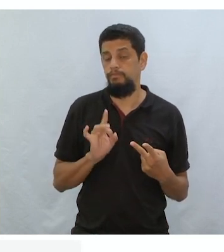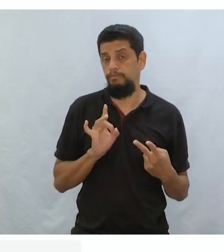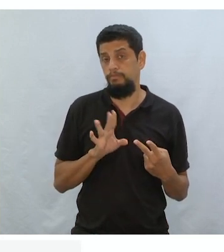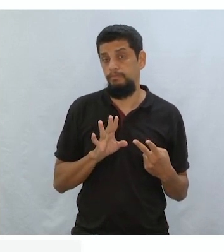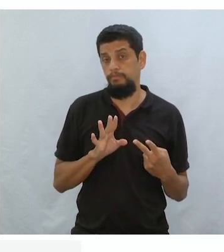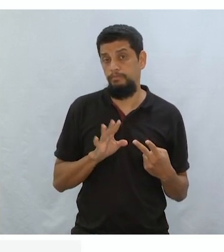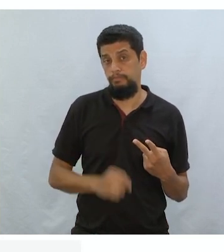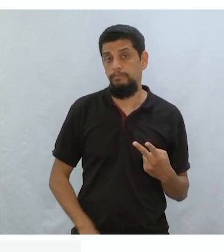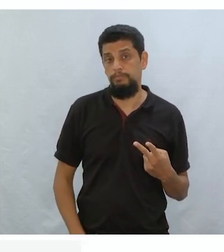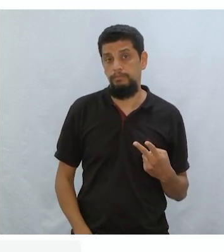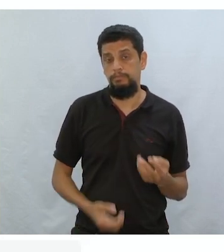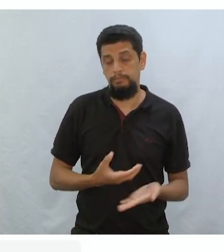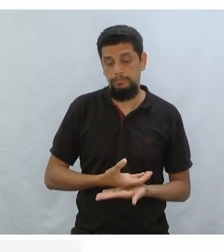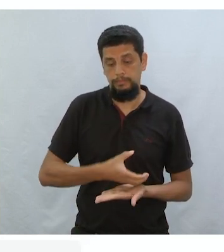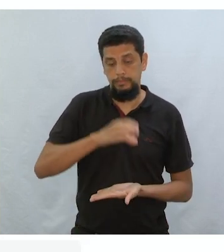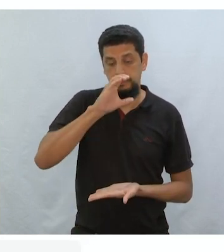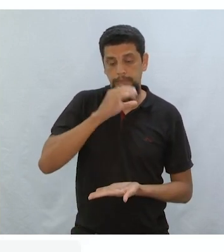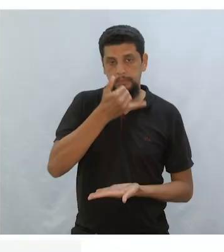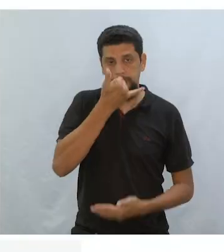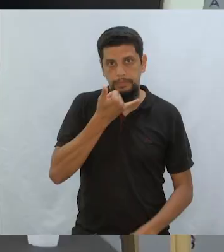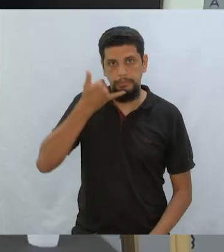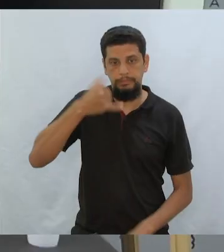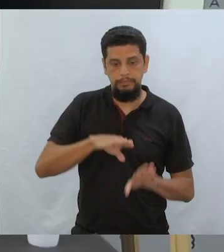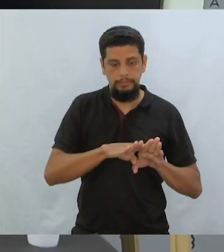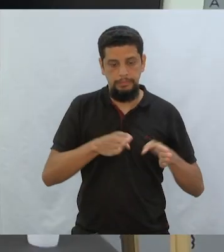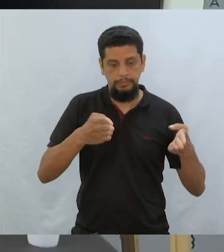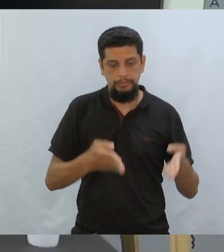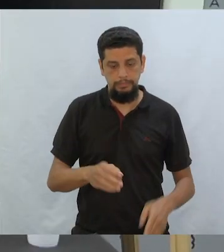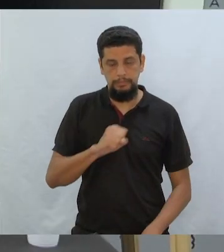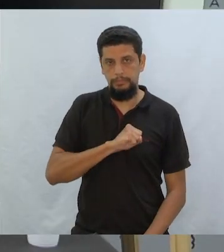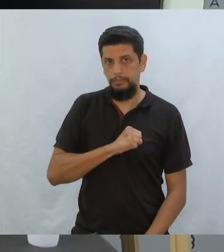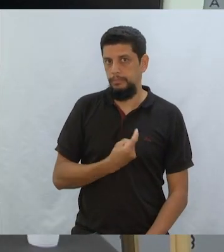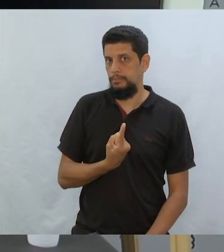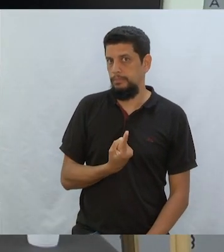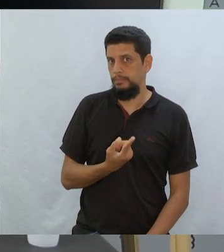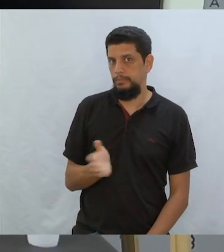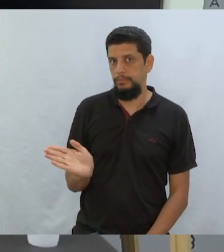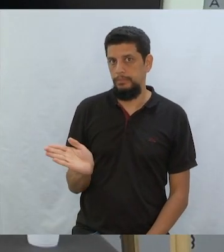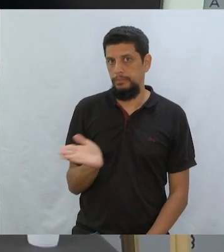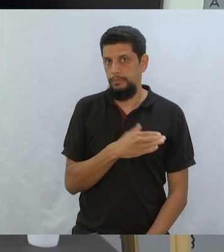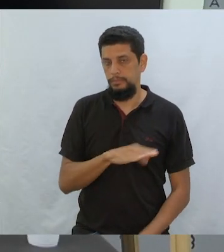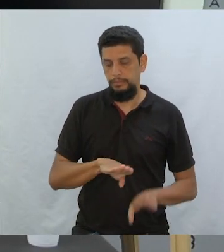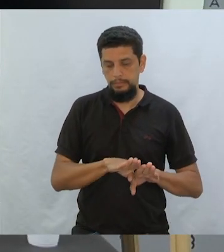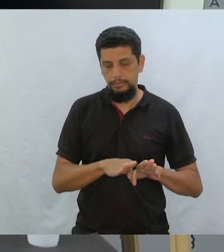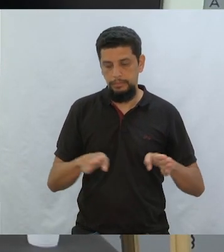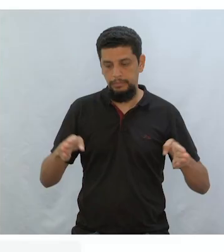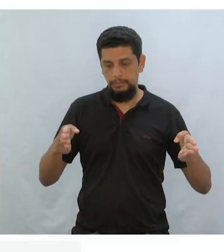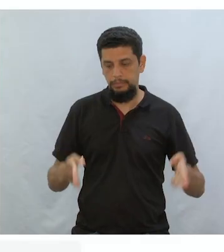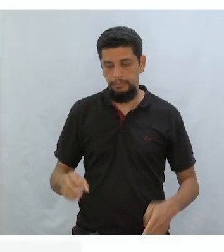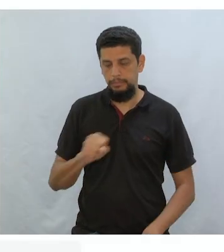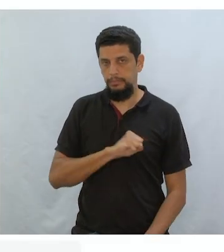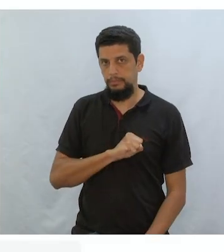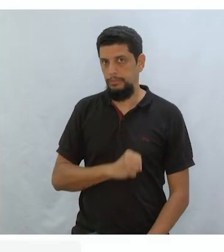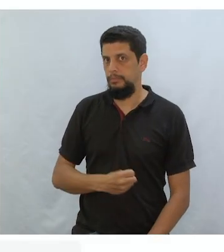2. 2 copos de suco na mesa número 1. Agora, vamos conferir na mesa número